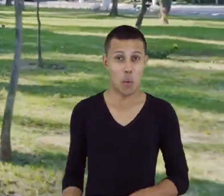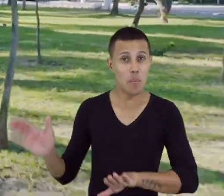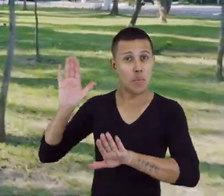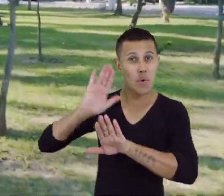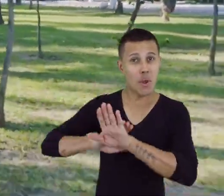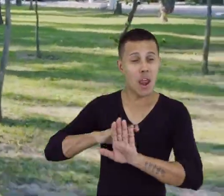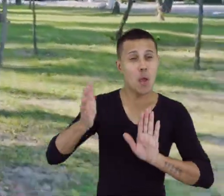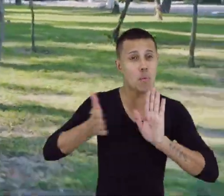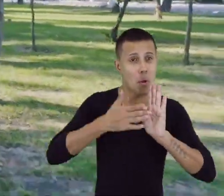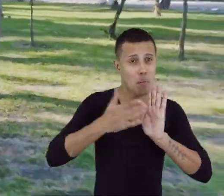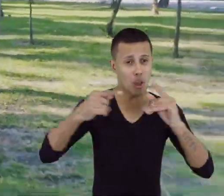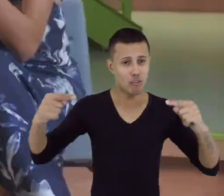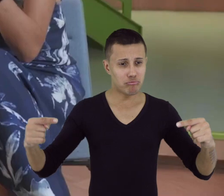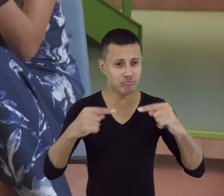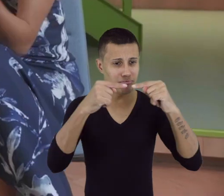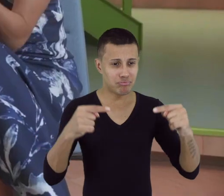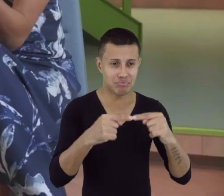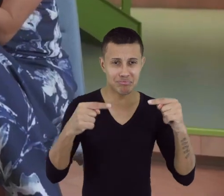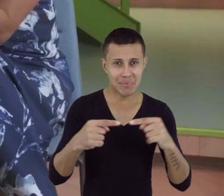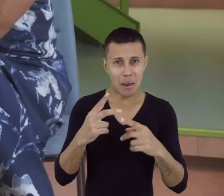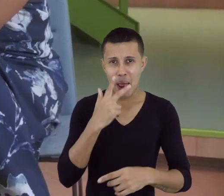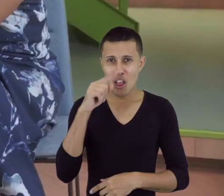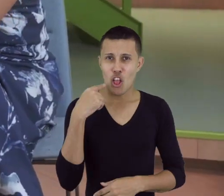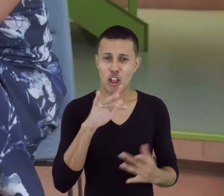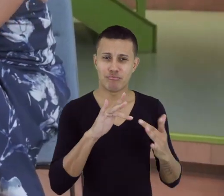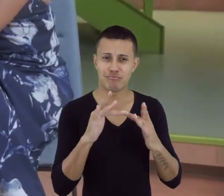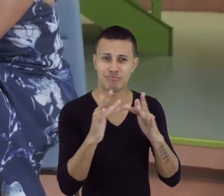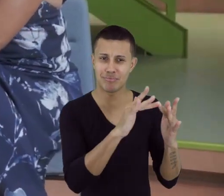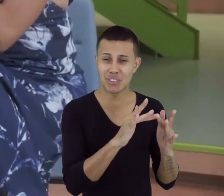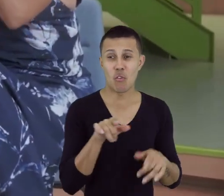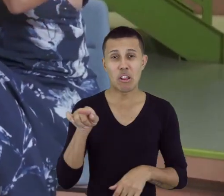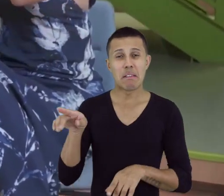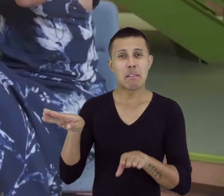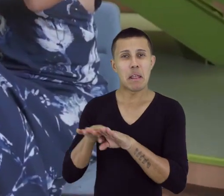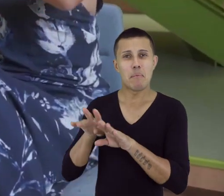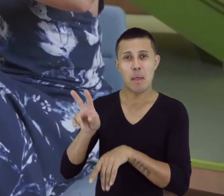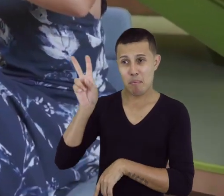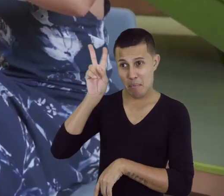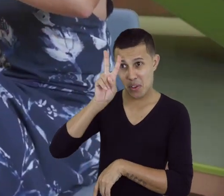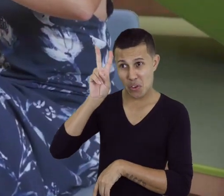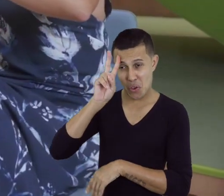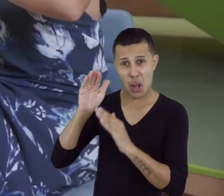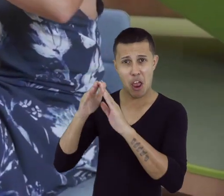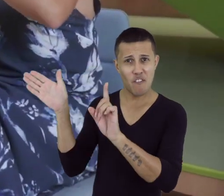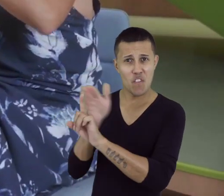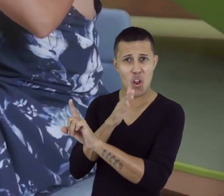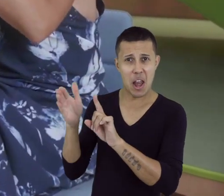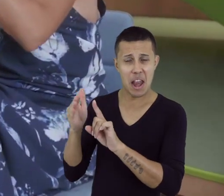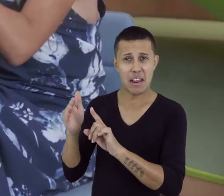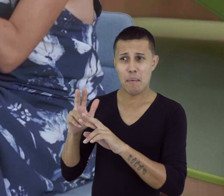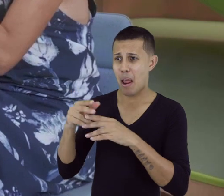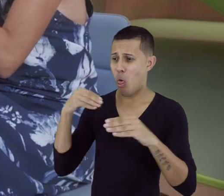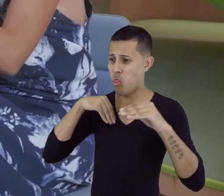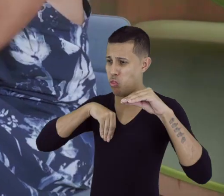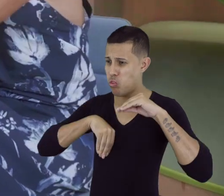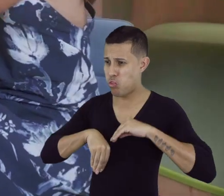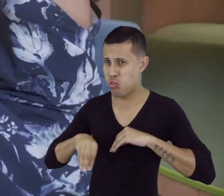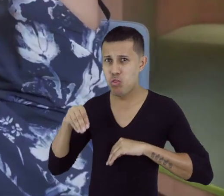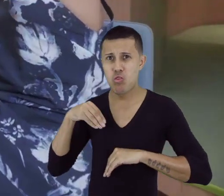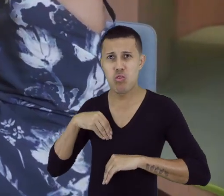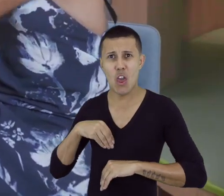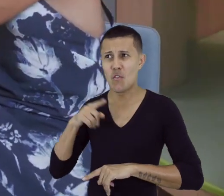No fundo, todos esses propósitos se cruzam, né? A gente está muito conectada. Você teve uma história de violência doméstica que te levou ao quadro de